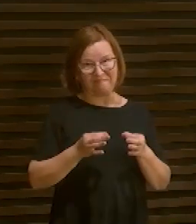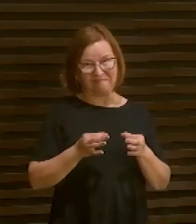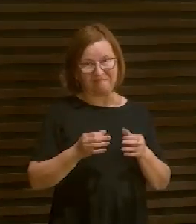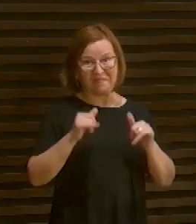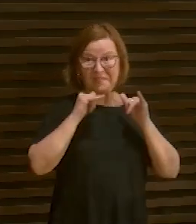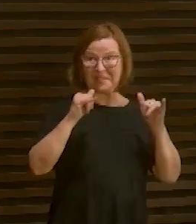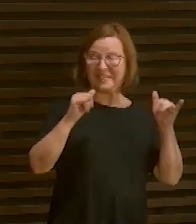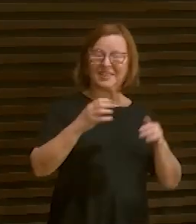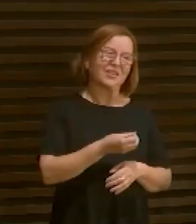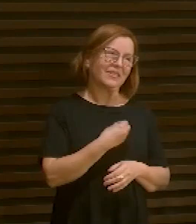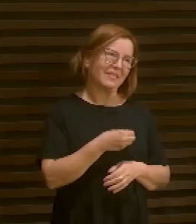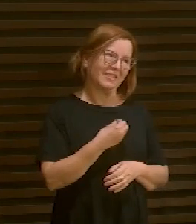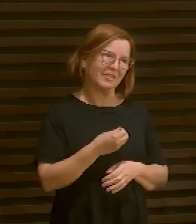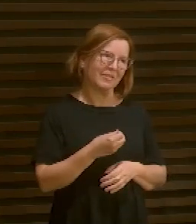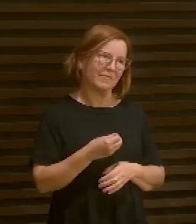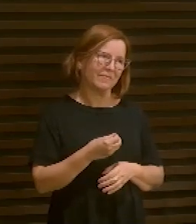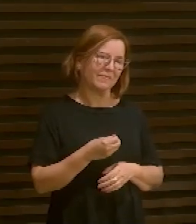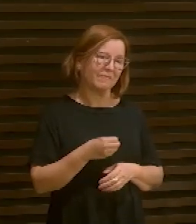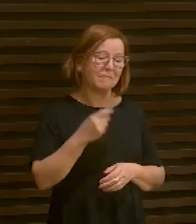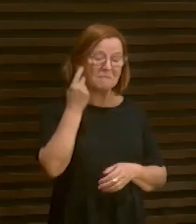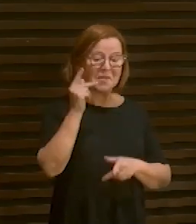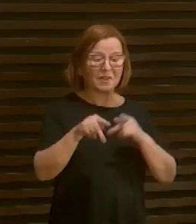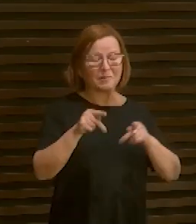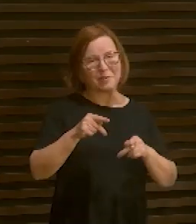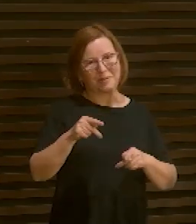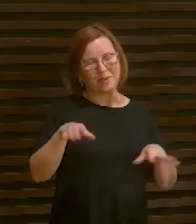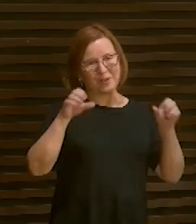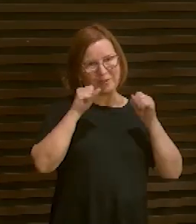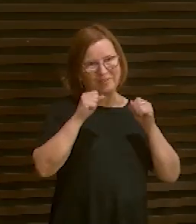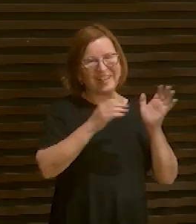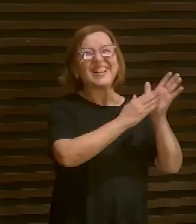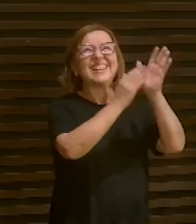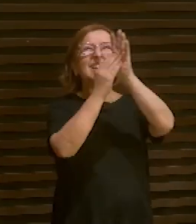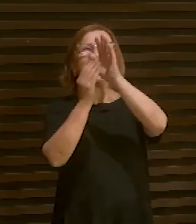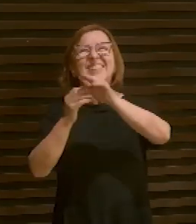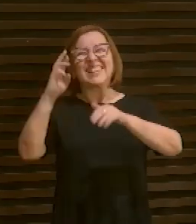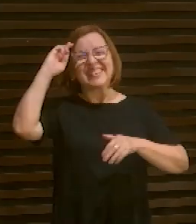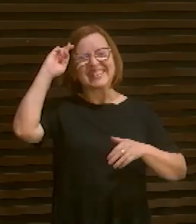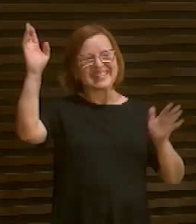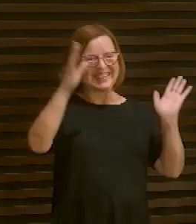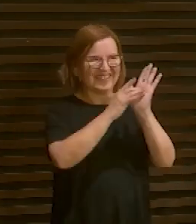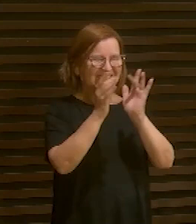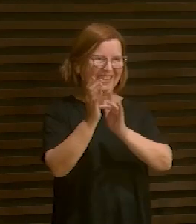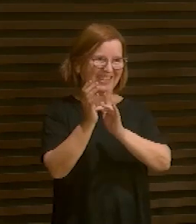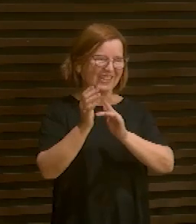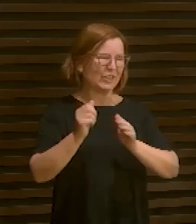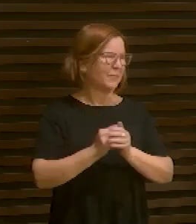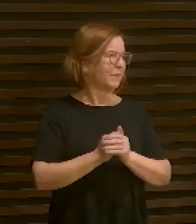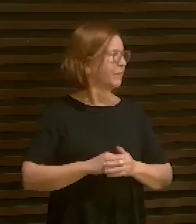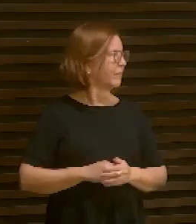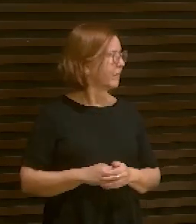transmite vida àqueles que ouvem. Louvado seja o Senhor Jesus. Agora,